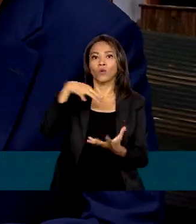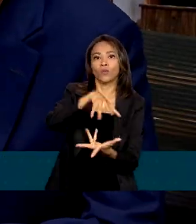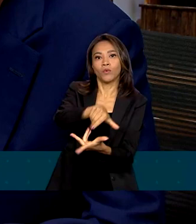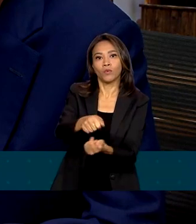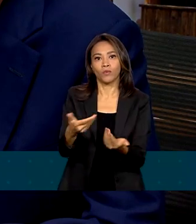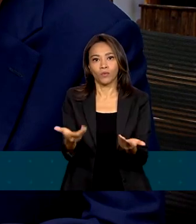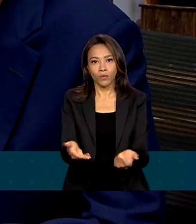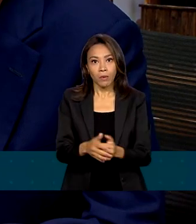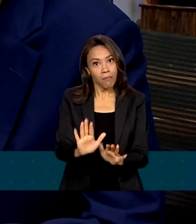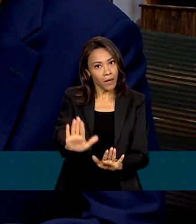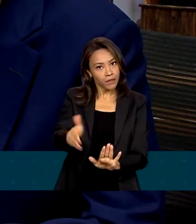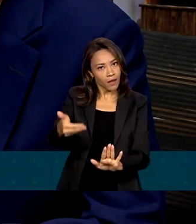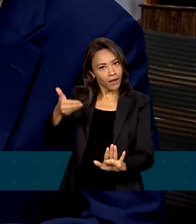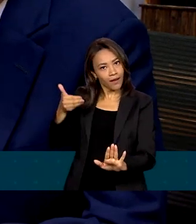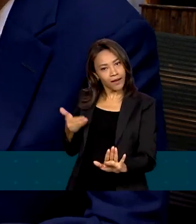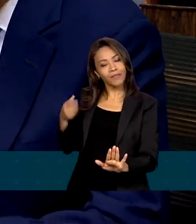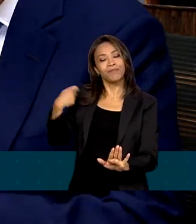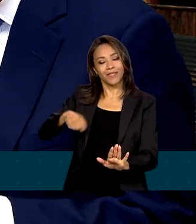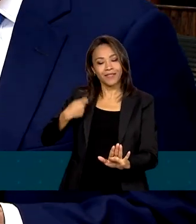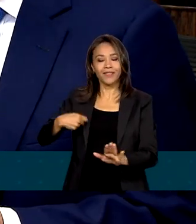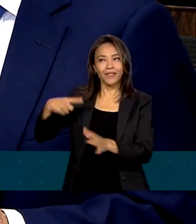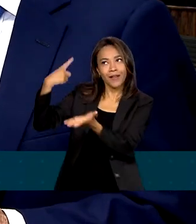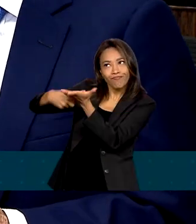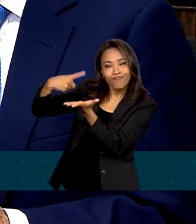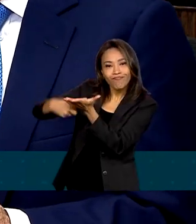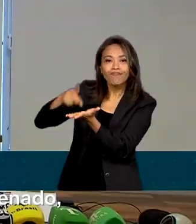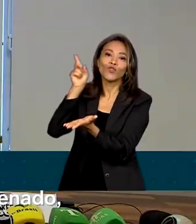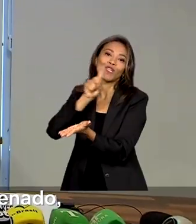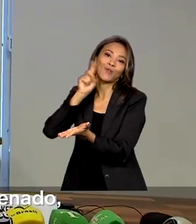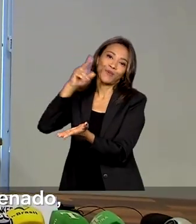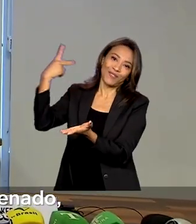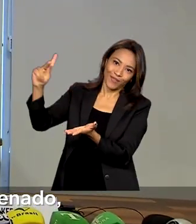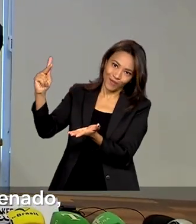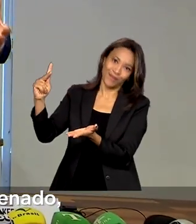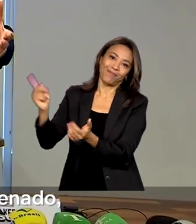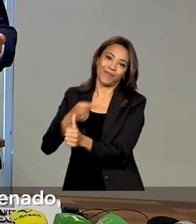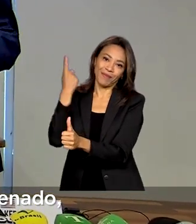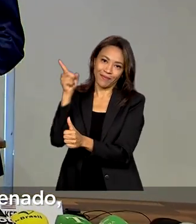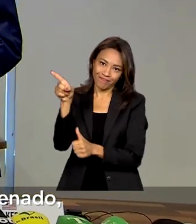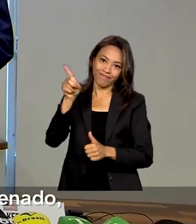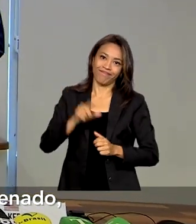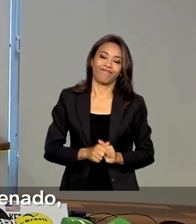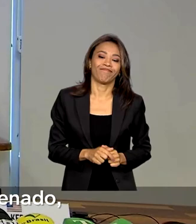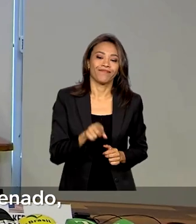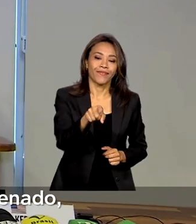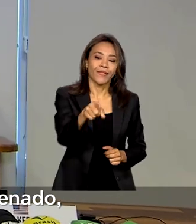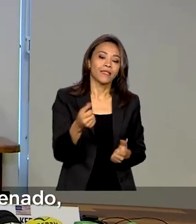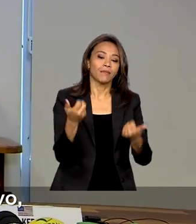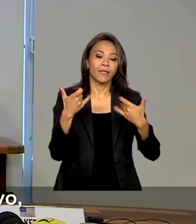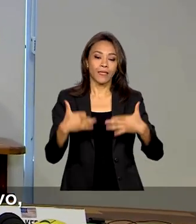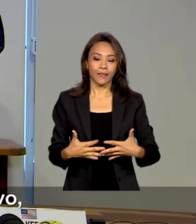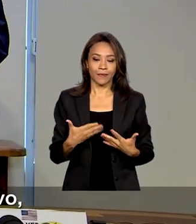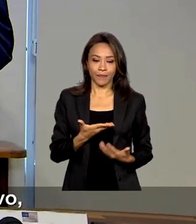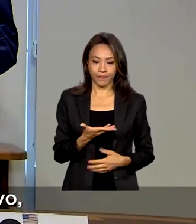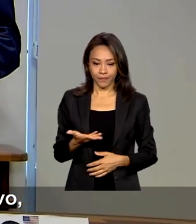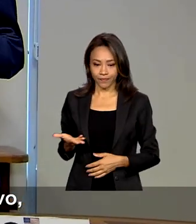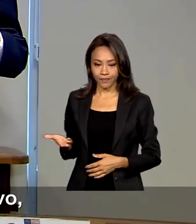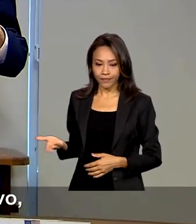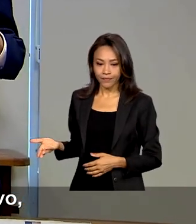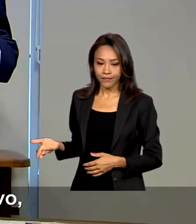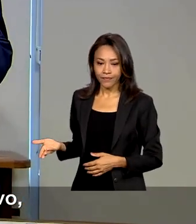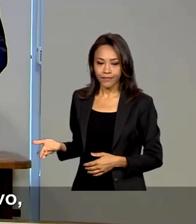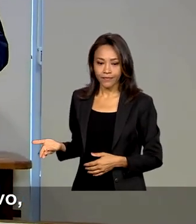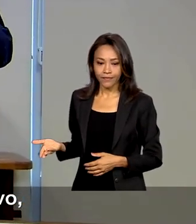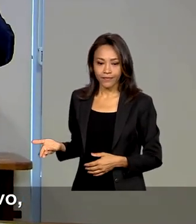a medida precisa passar pelo Congresso dos Estados Unidos. We have a piece of legislation in the Senate that has $4